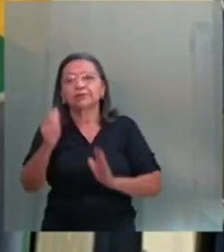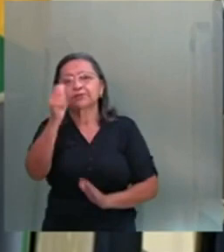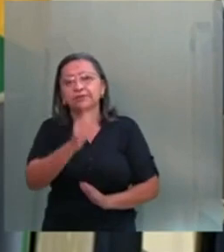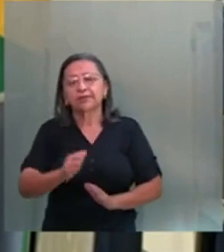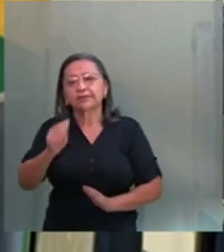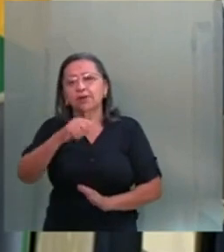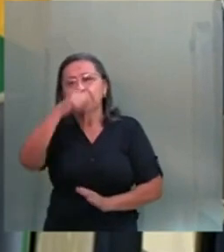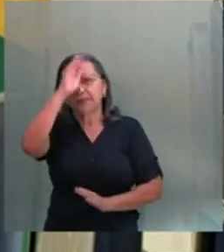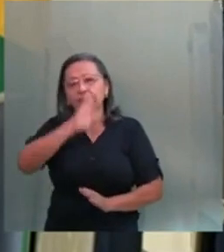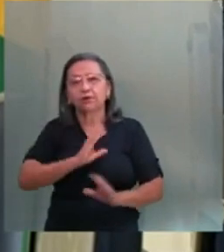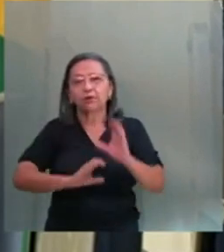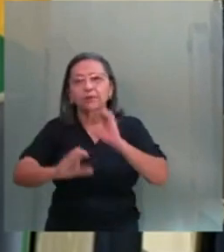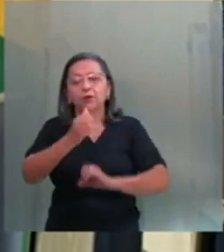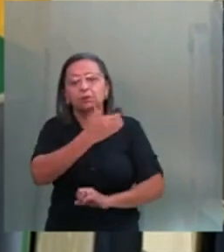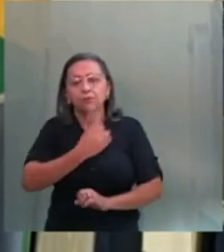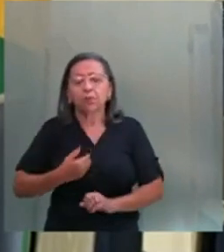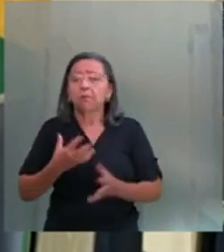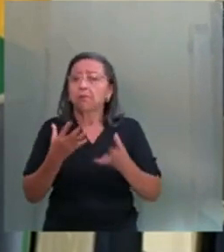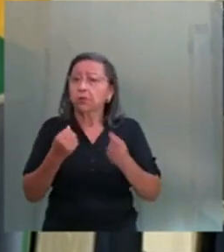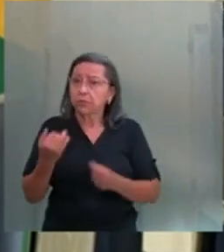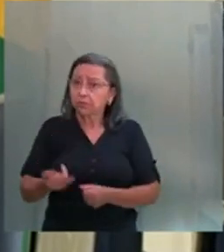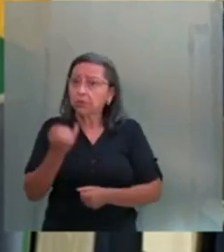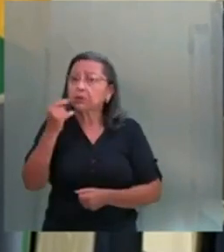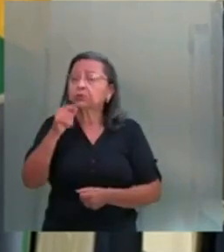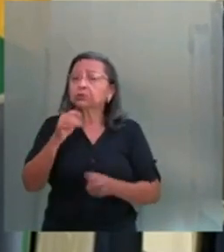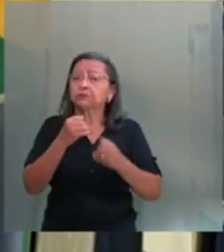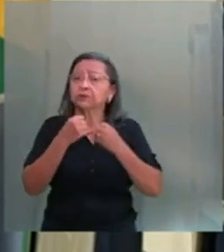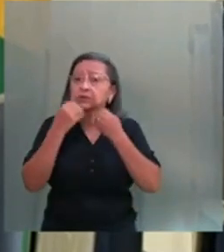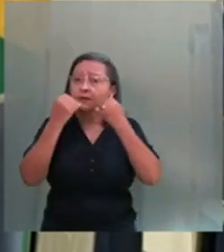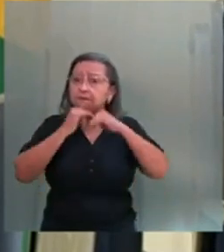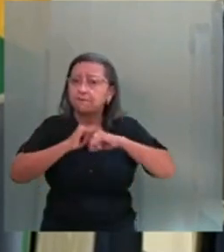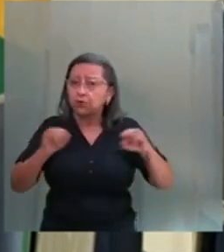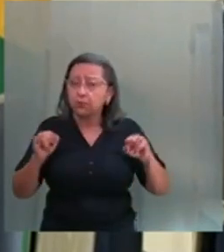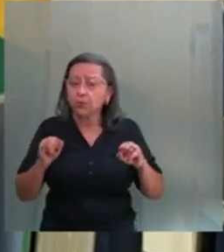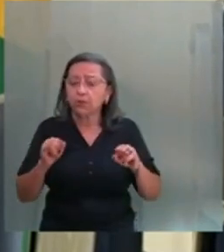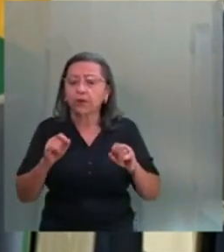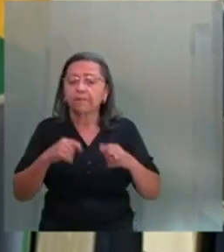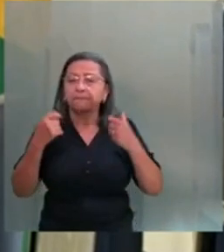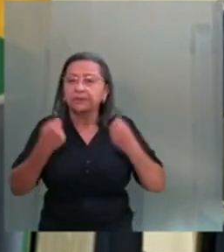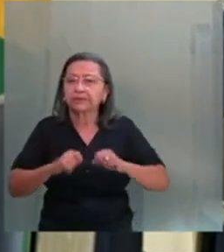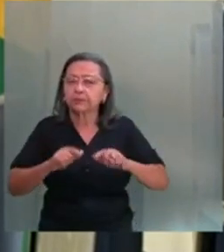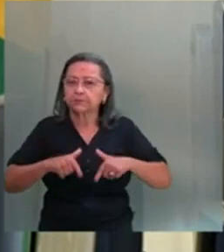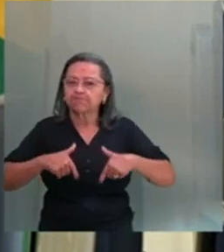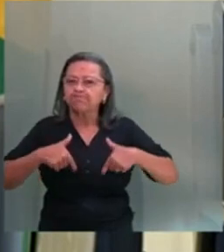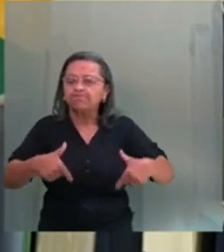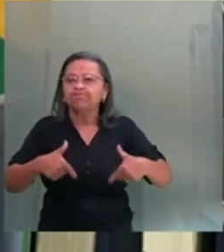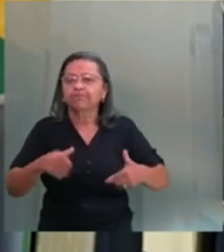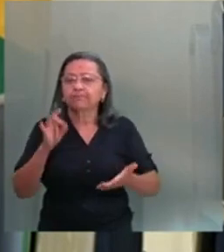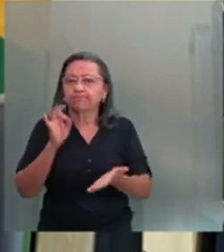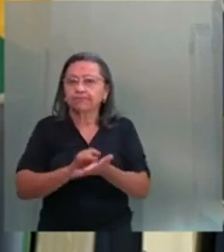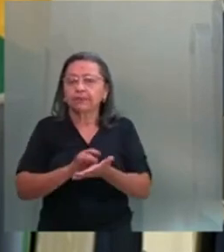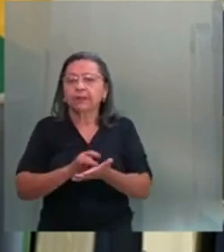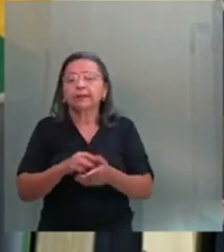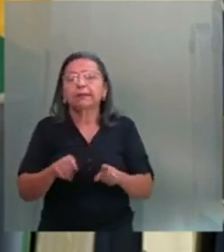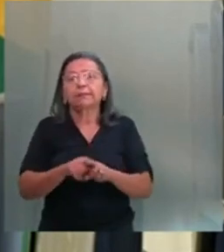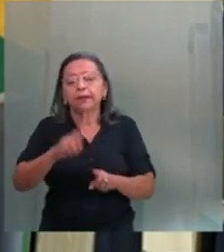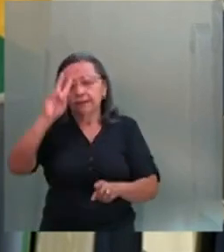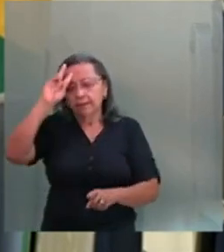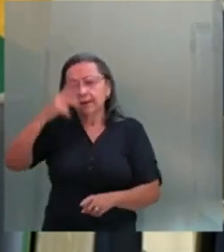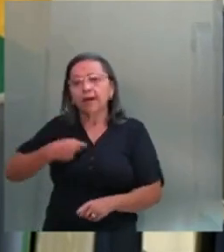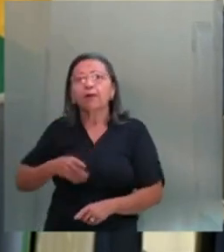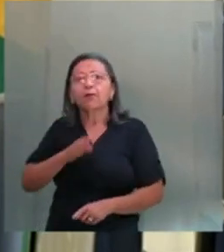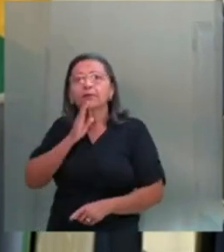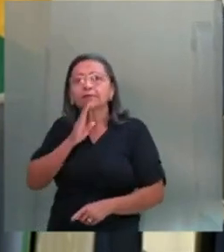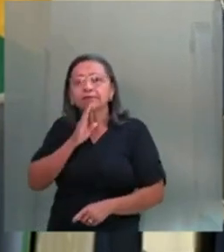Comunicação Pública. Muito interessante os dados que o senhor trouxe. É preciso encarar a realidade, nos conhecer, ou